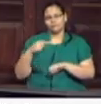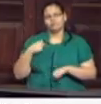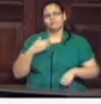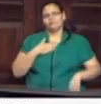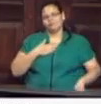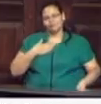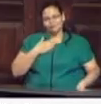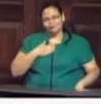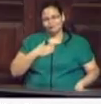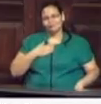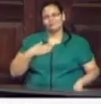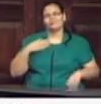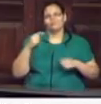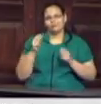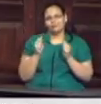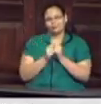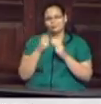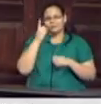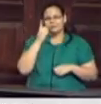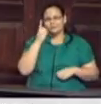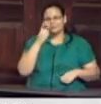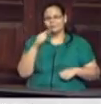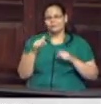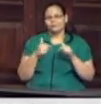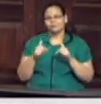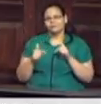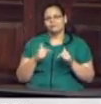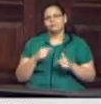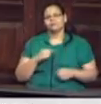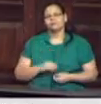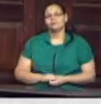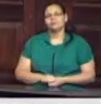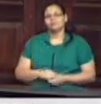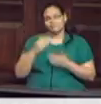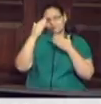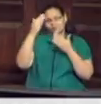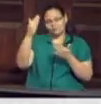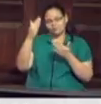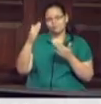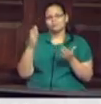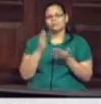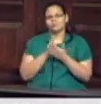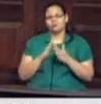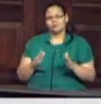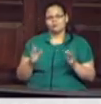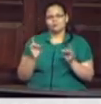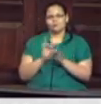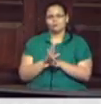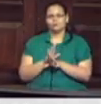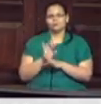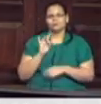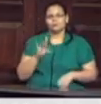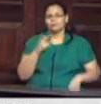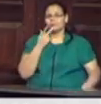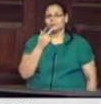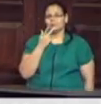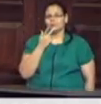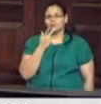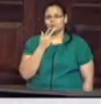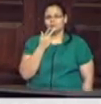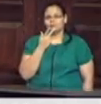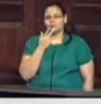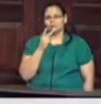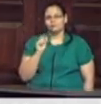ser deputado junto com Vossa Excelência. Obrigado, tio Carlos. Senhor presidente, concluindo, só para dizer o seguinte: